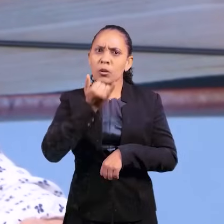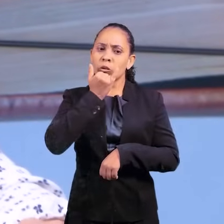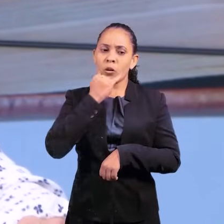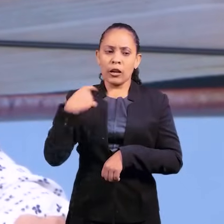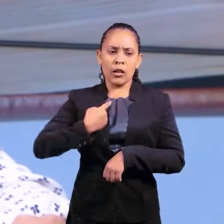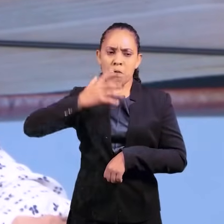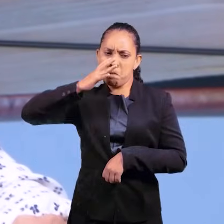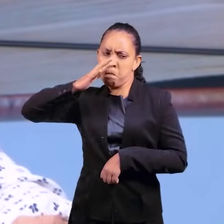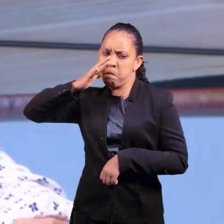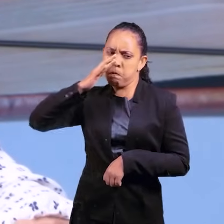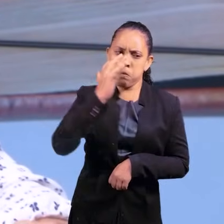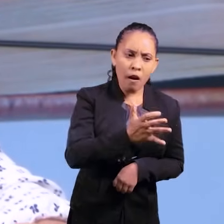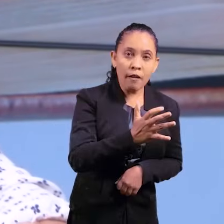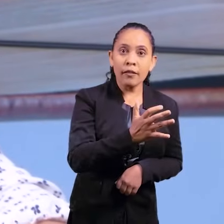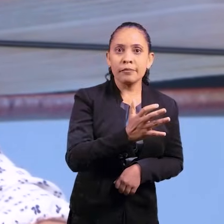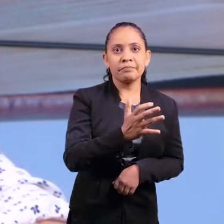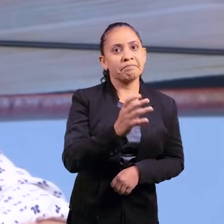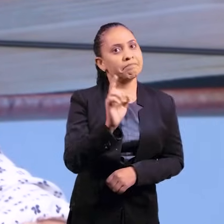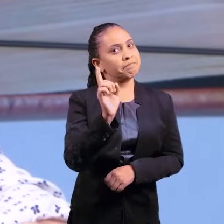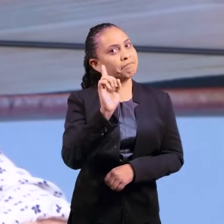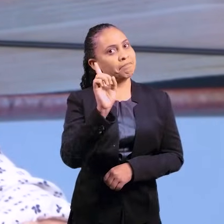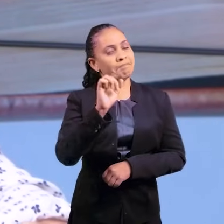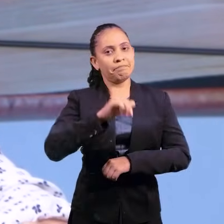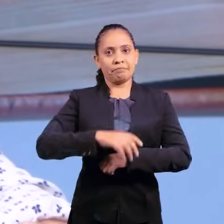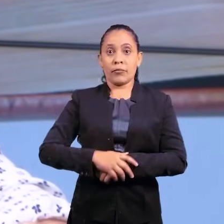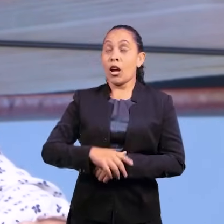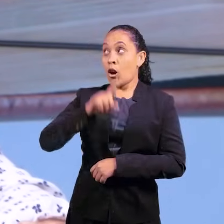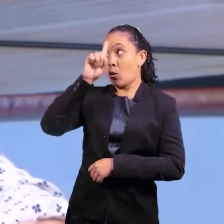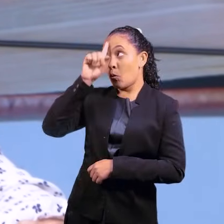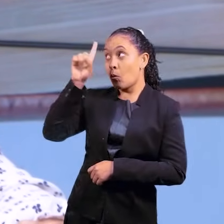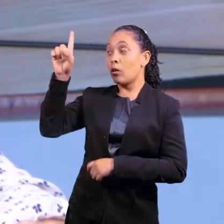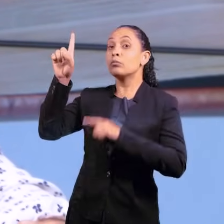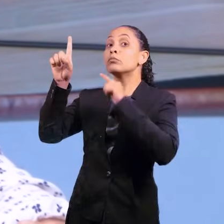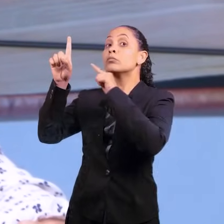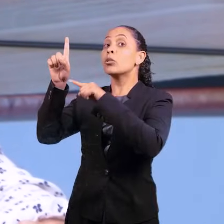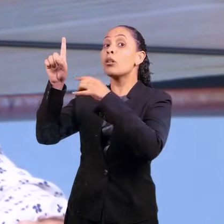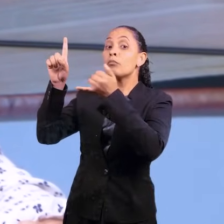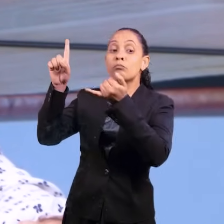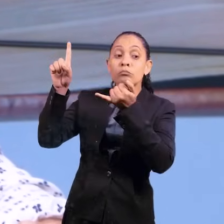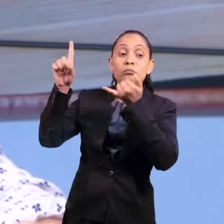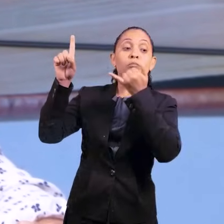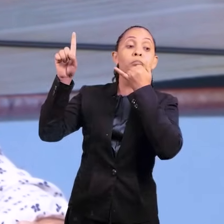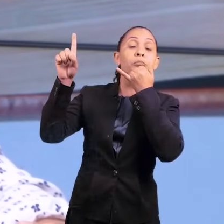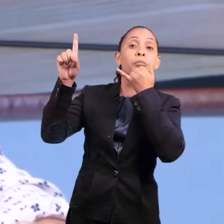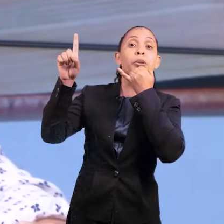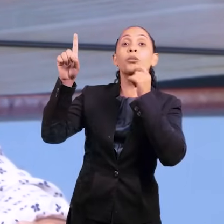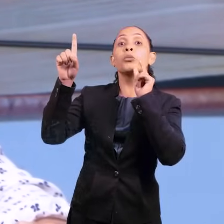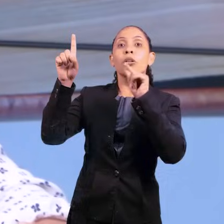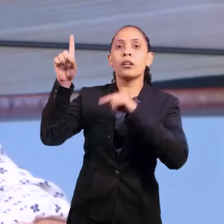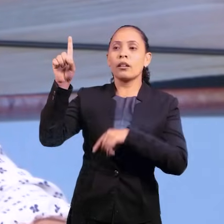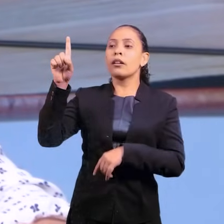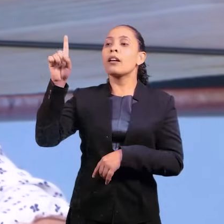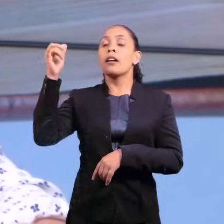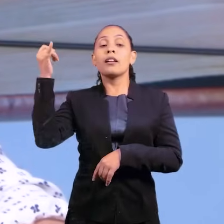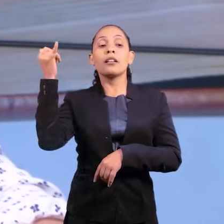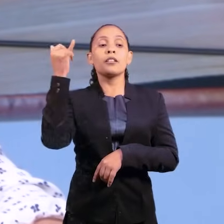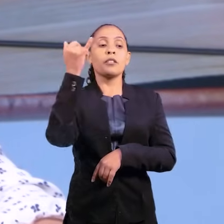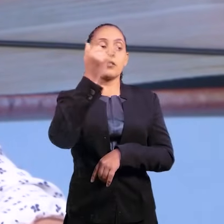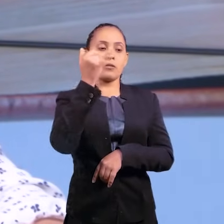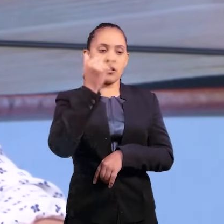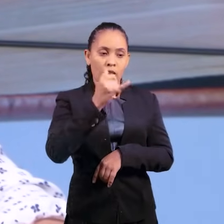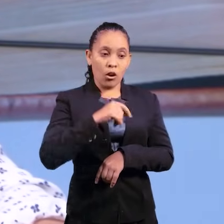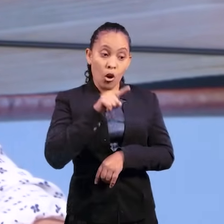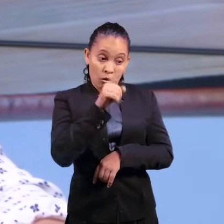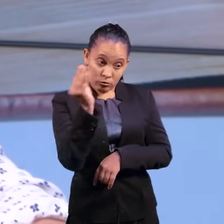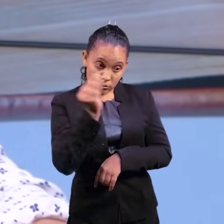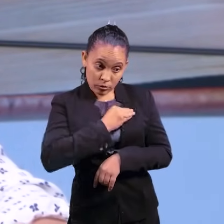falha. Sim. Então, quando o Senhor nos perdoa, Ele diz, Ele apaga,